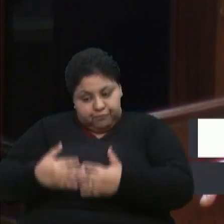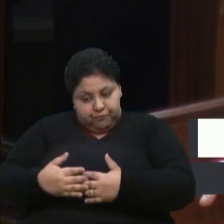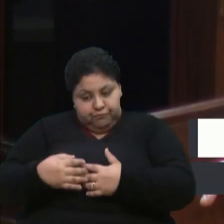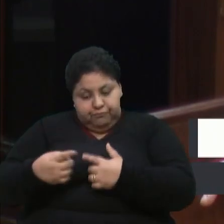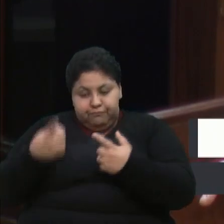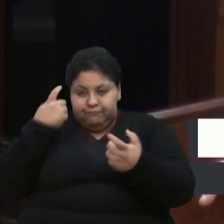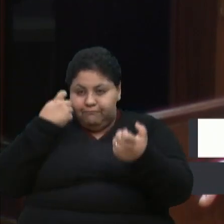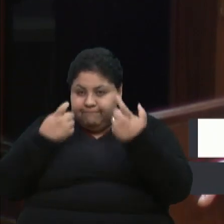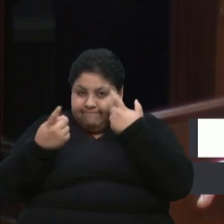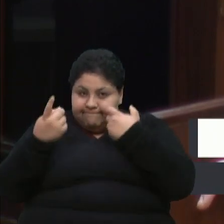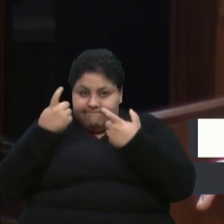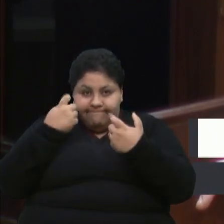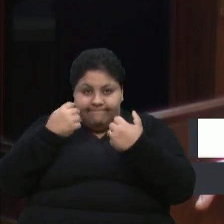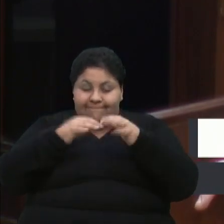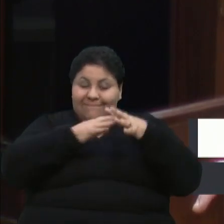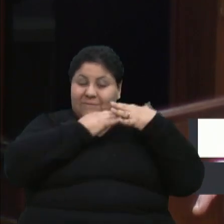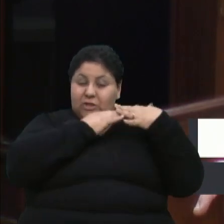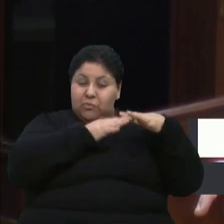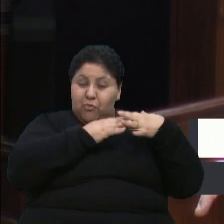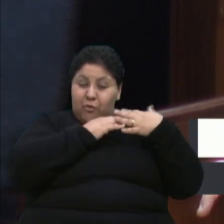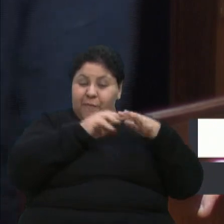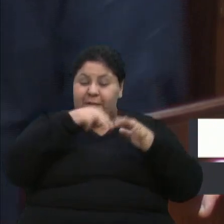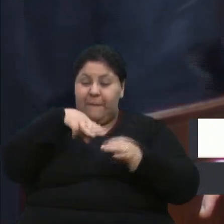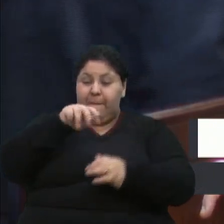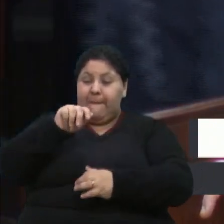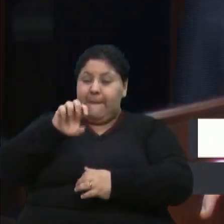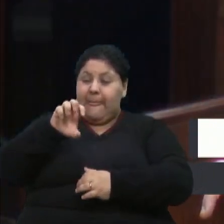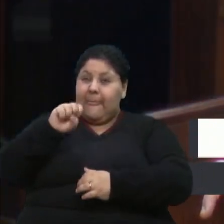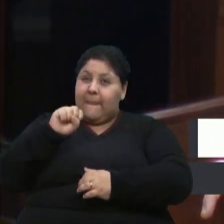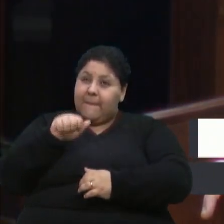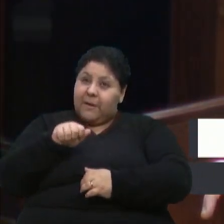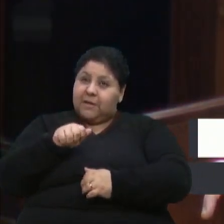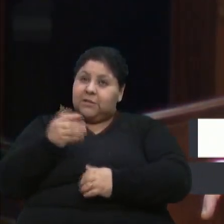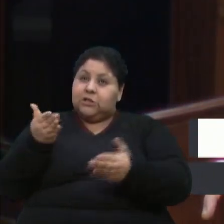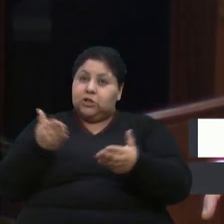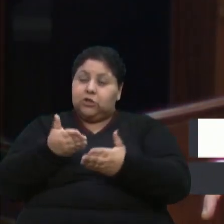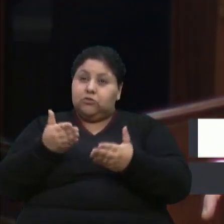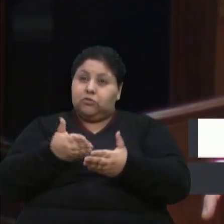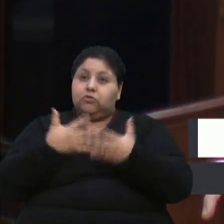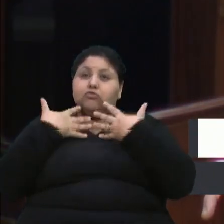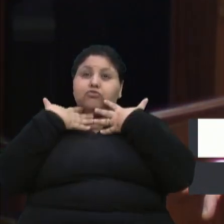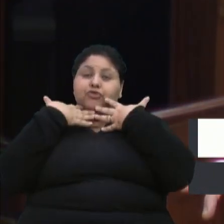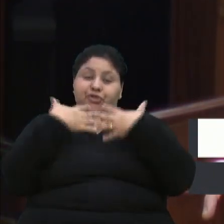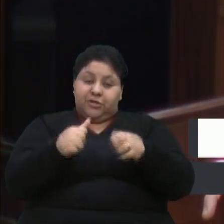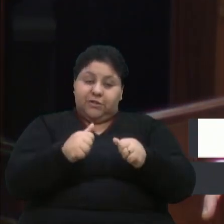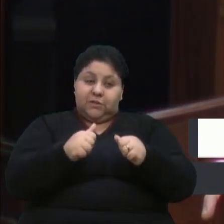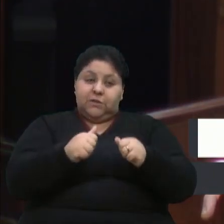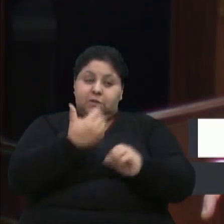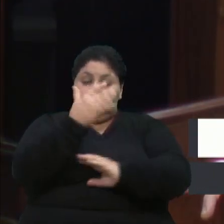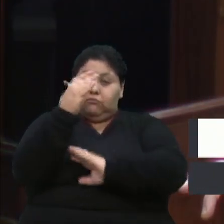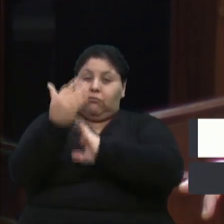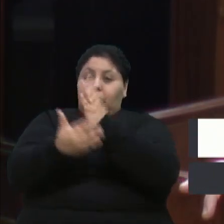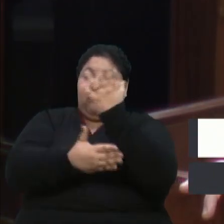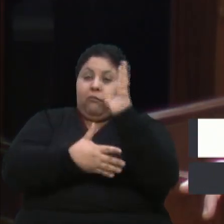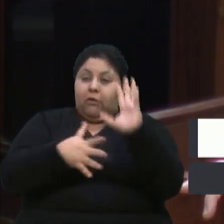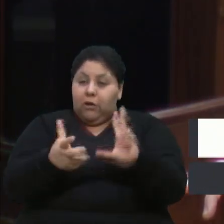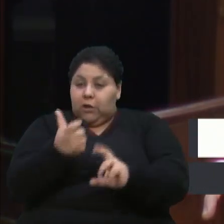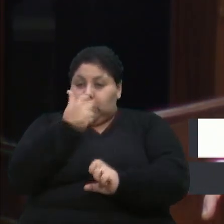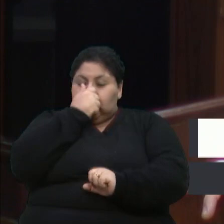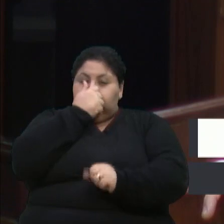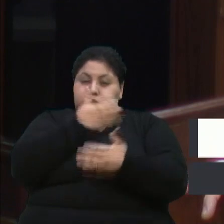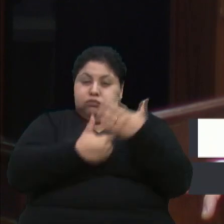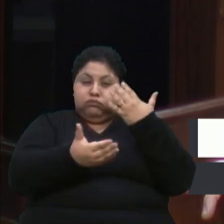da Maesa. Nós temos hoje a Secretaria do Meio Ambiente, que já está ocupando todo o estacionamento ali no entorno da